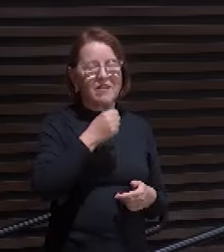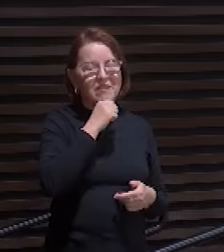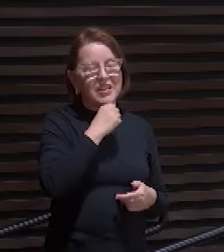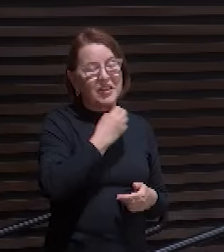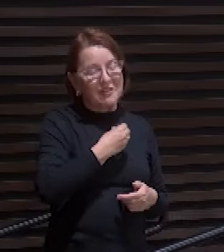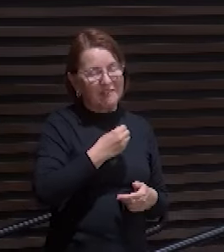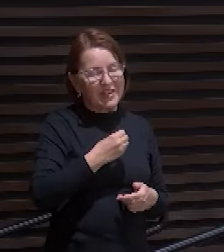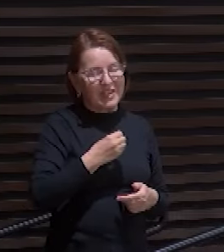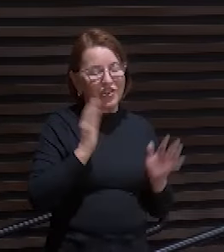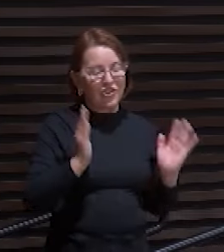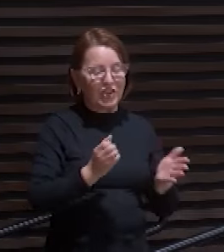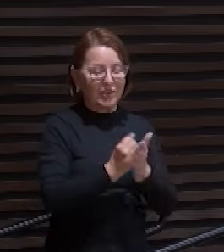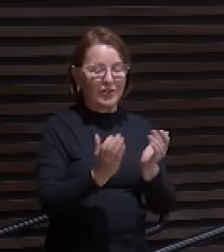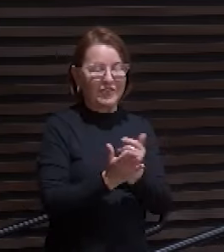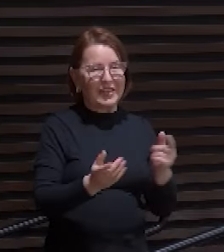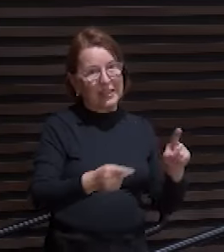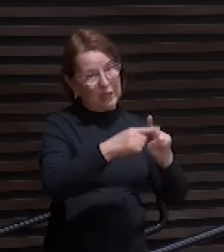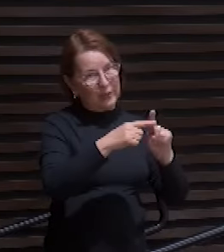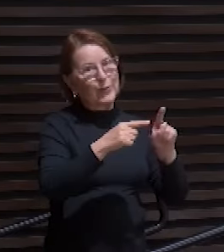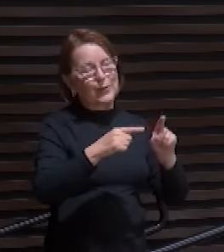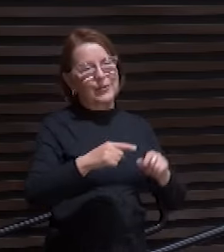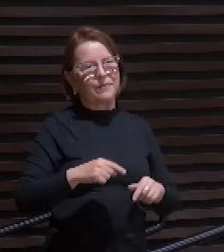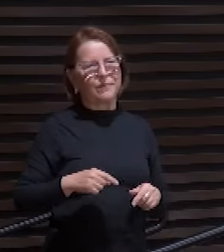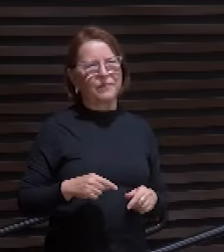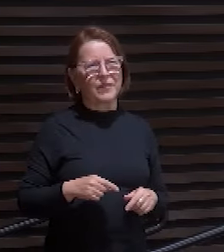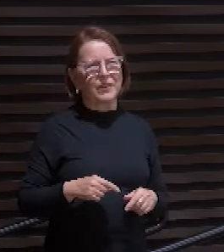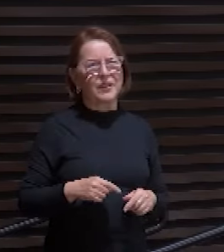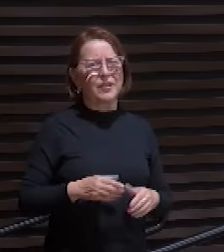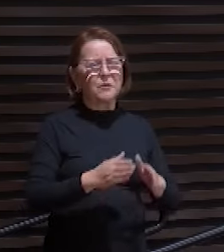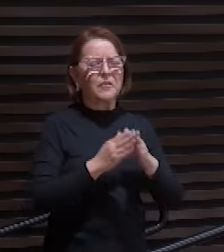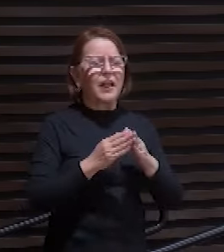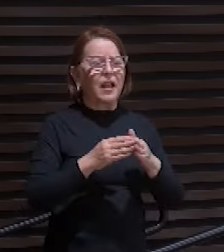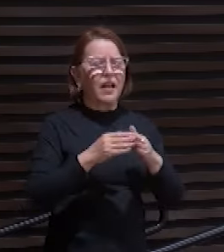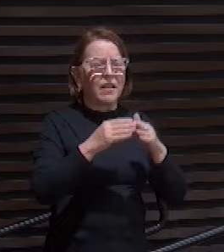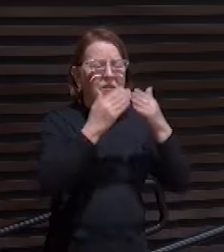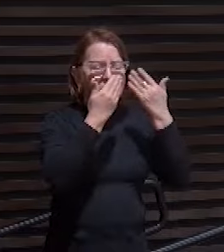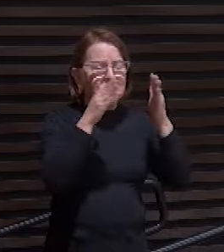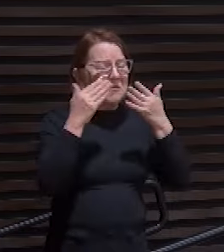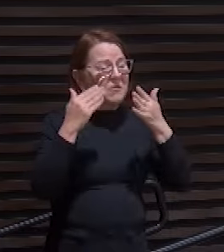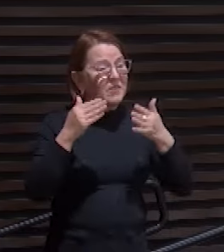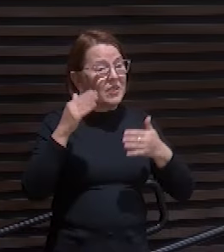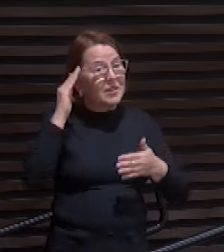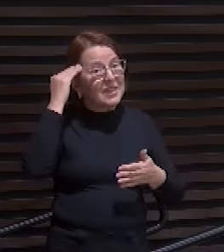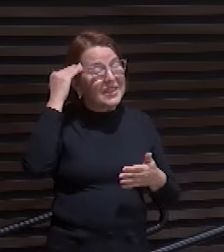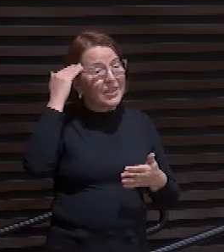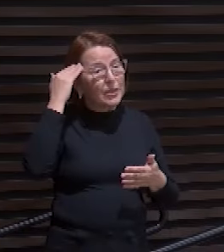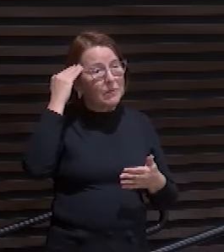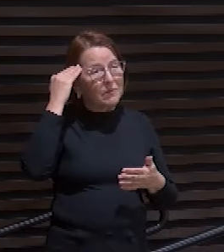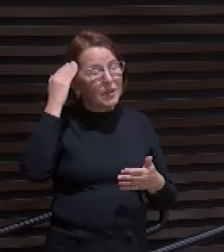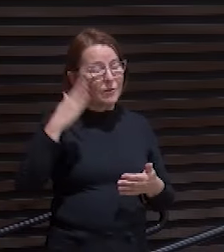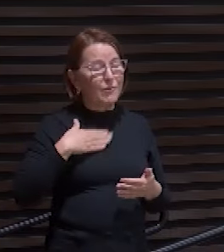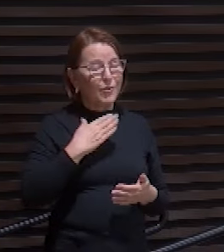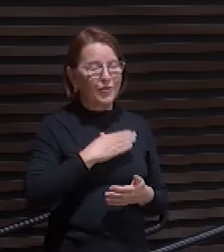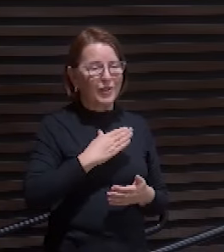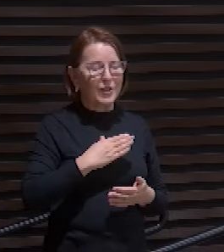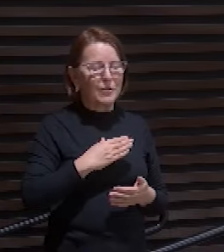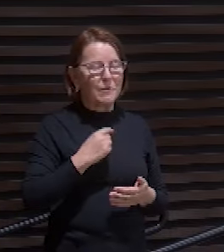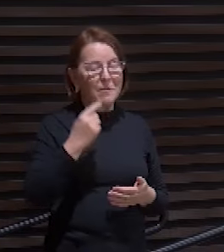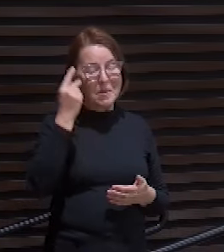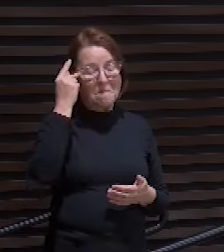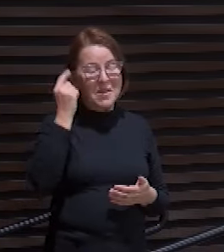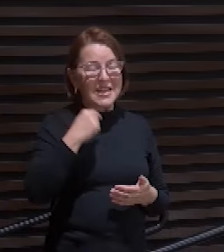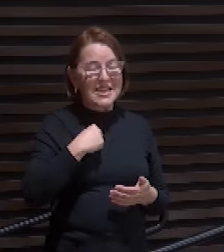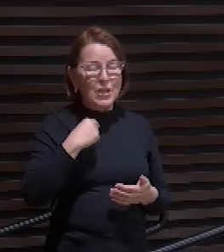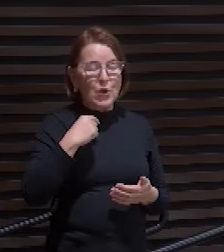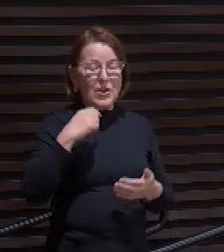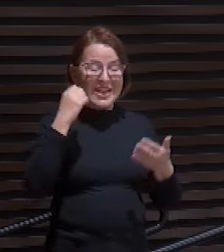Espírito Santo, abre os olhos do meu entendimento, os olhos do meu coração, para que eu possa crer que eu morri, ressuscitei com Cristo